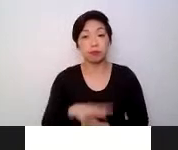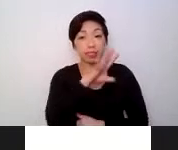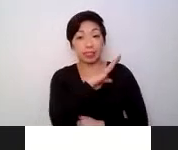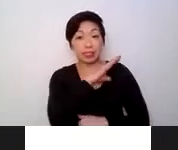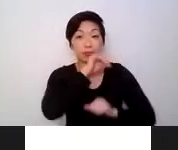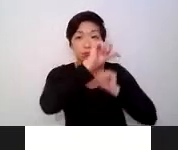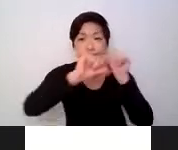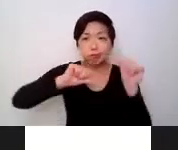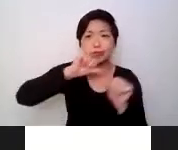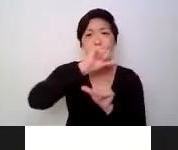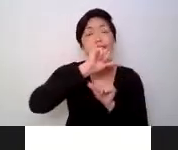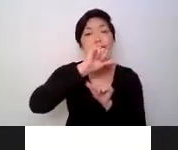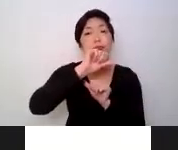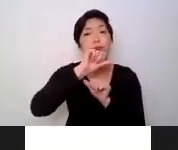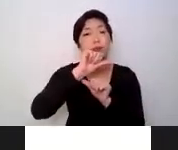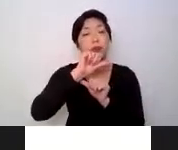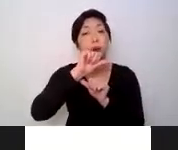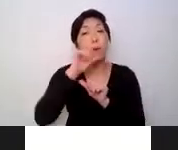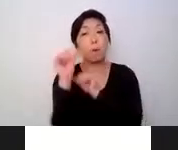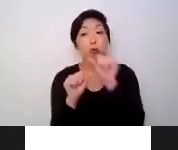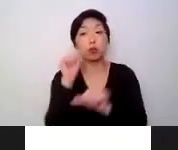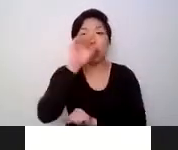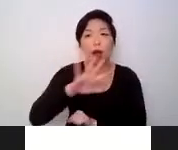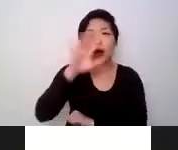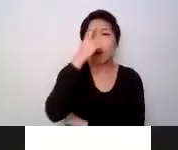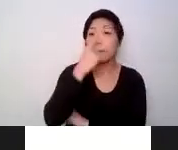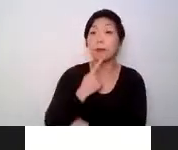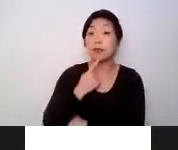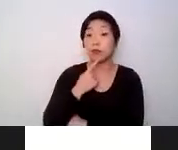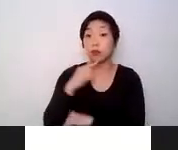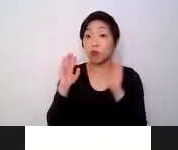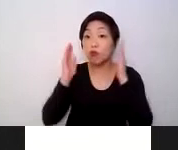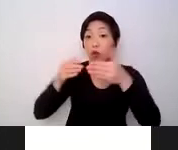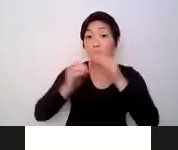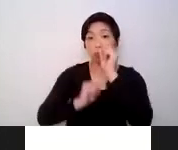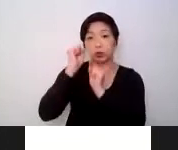né, e dar uma nova cara a esse perfil industrial, aliam-se as vanguardas artísticas